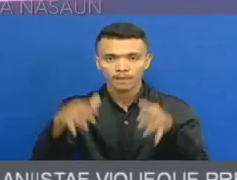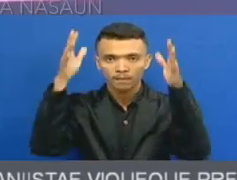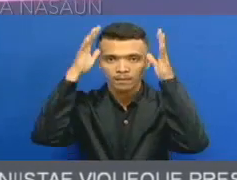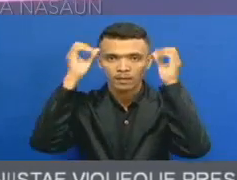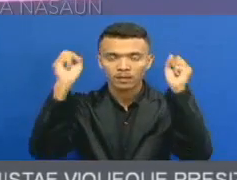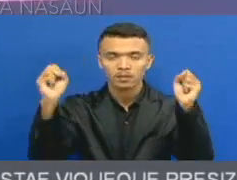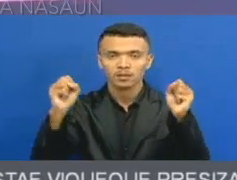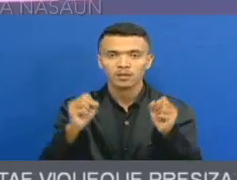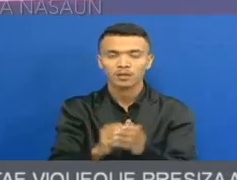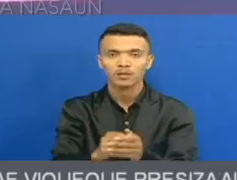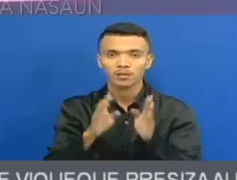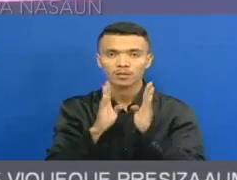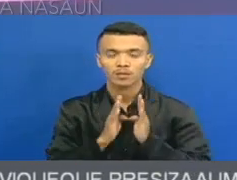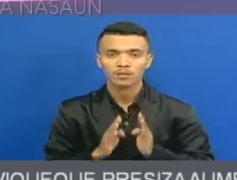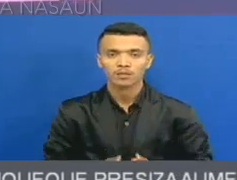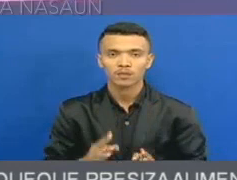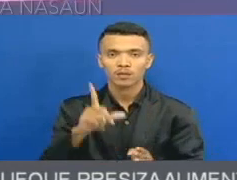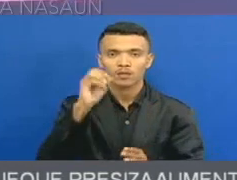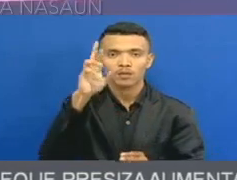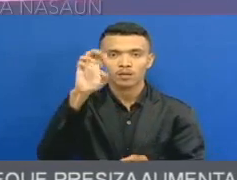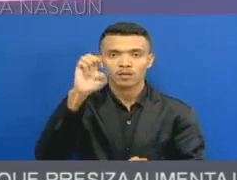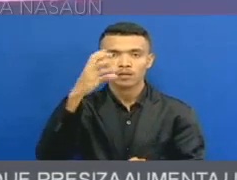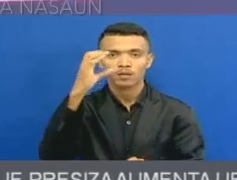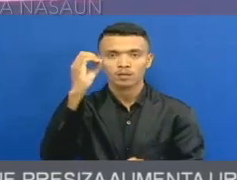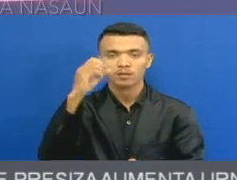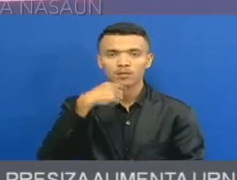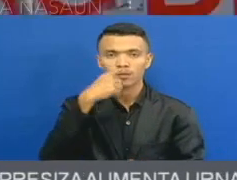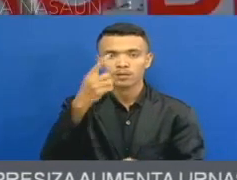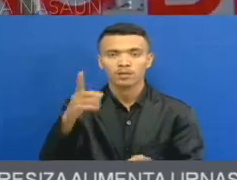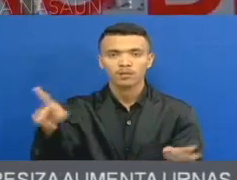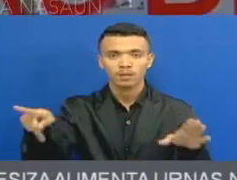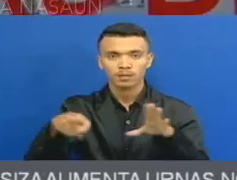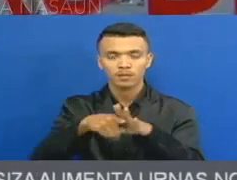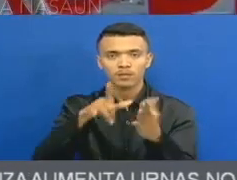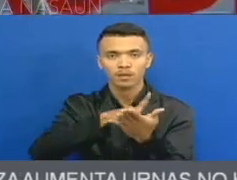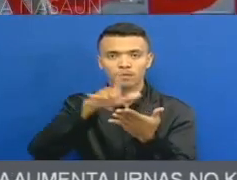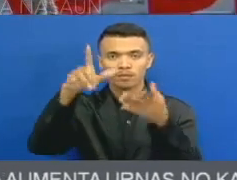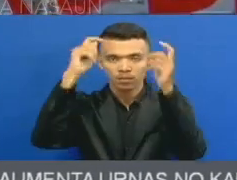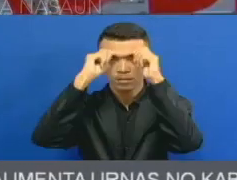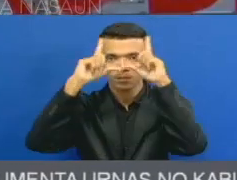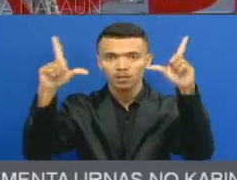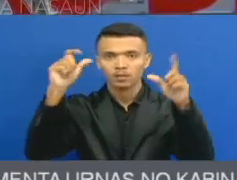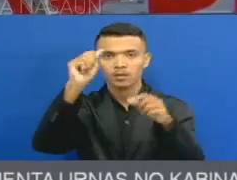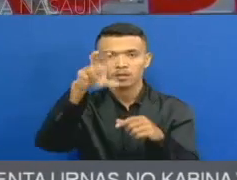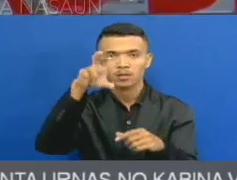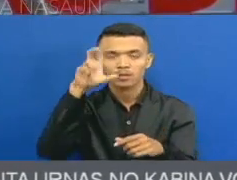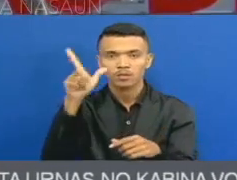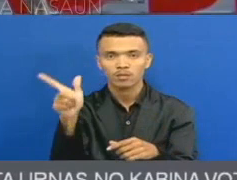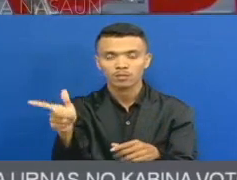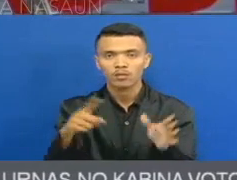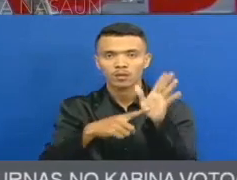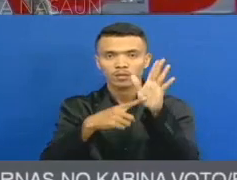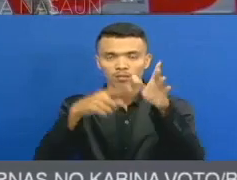Presidente, empresa Aerodili, Lourenço Oliveira informa presença avião Timor-Leste Airbus a Atustolu Ruanulu,